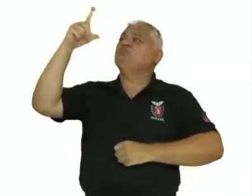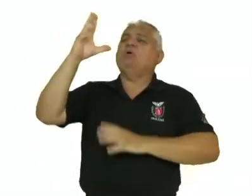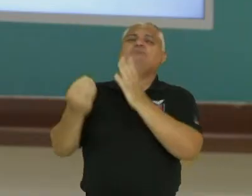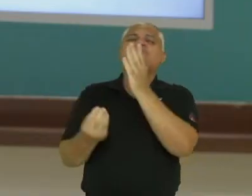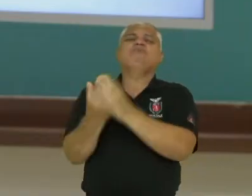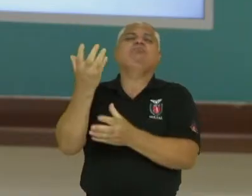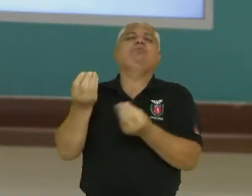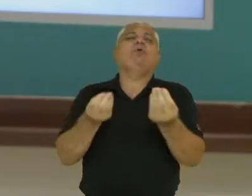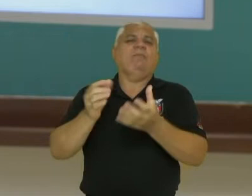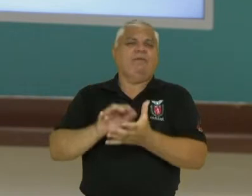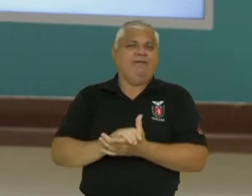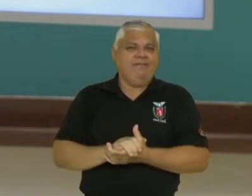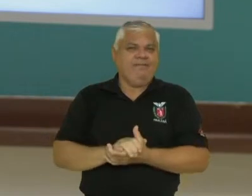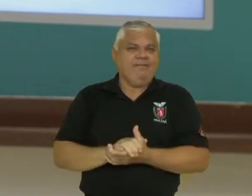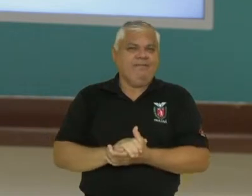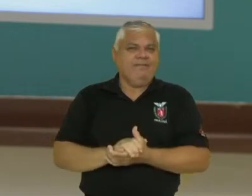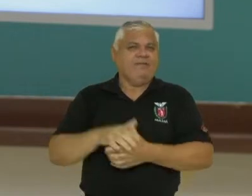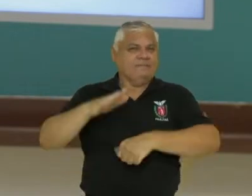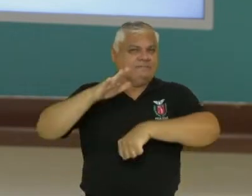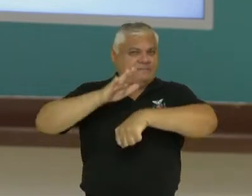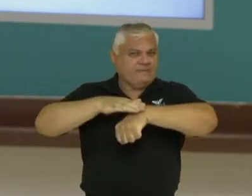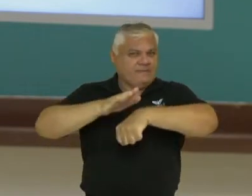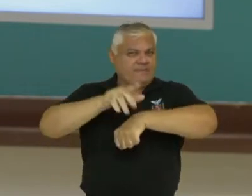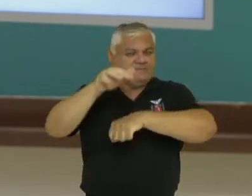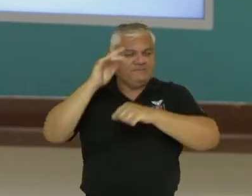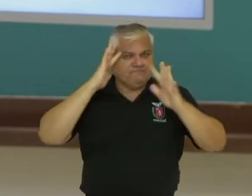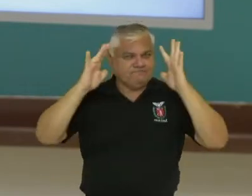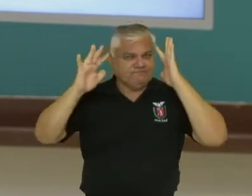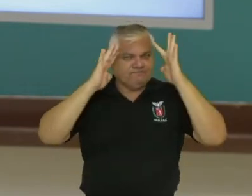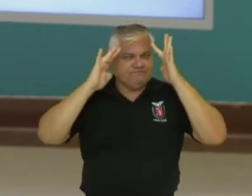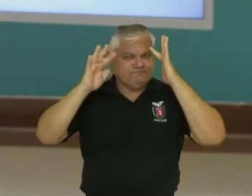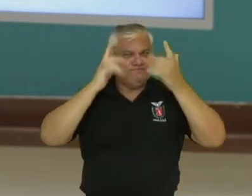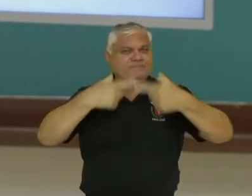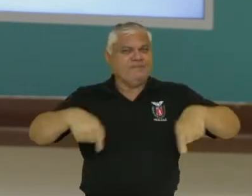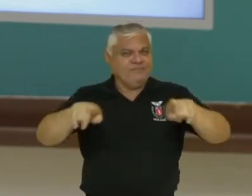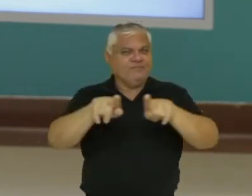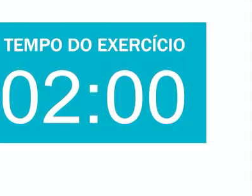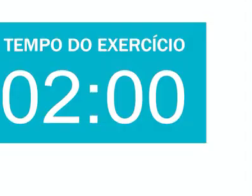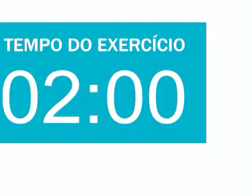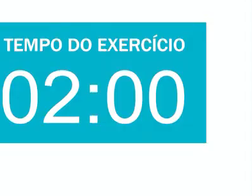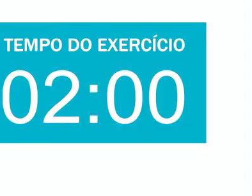início? Eu vou dar um tempinho para você pensar e eu já retorno.